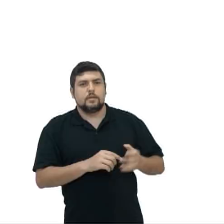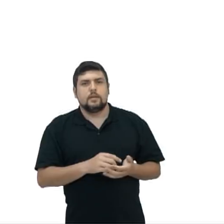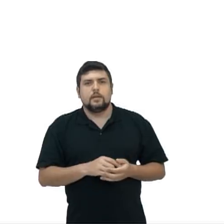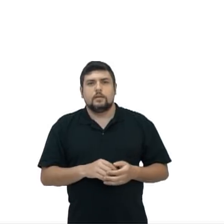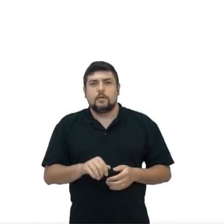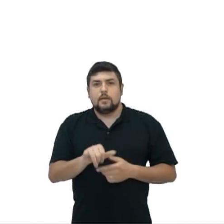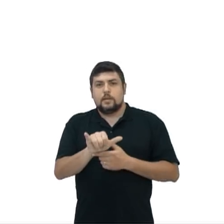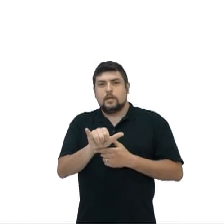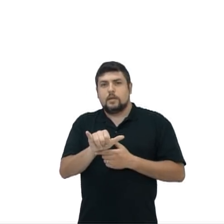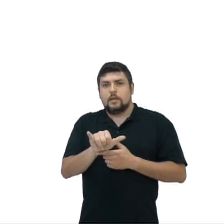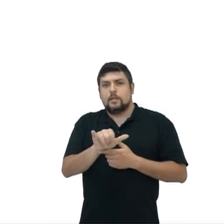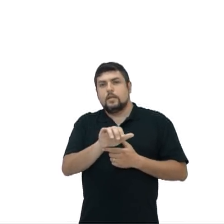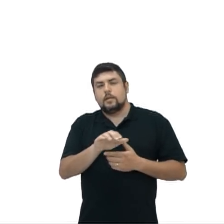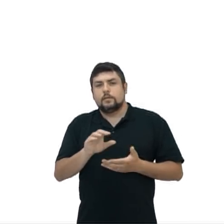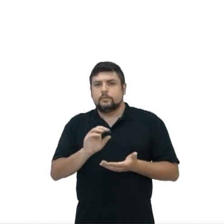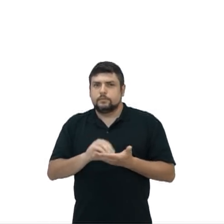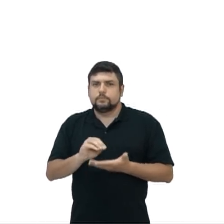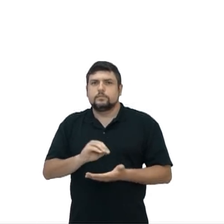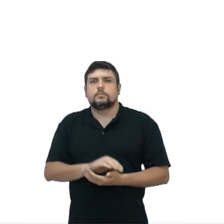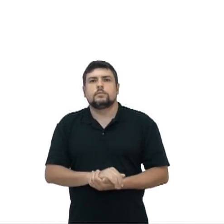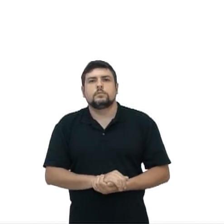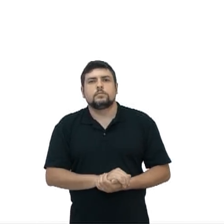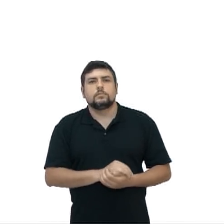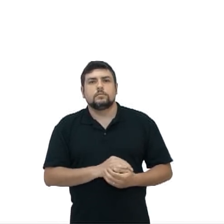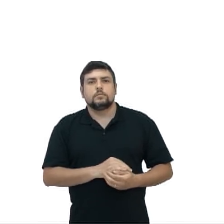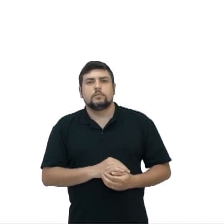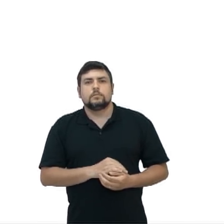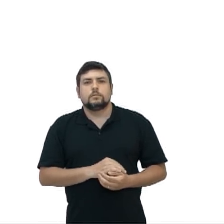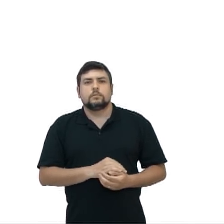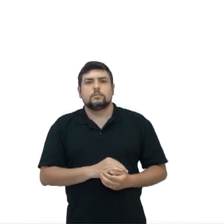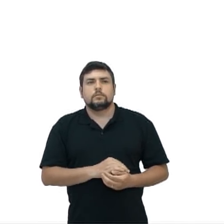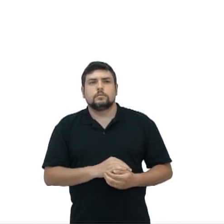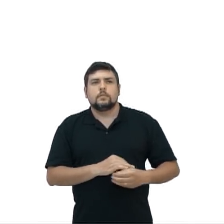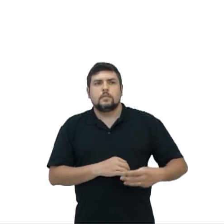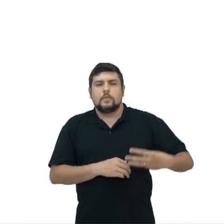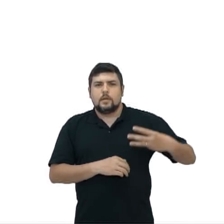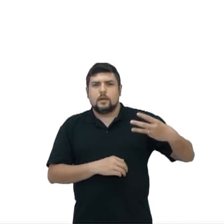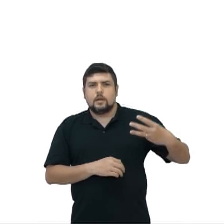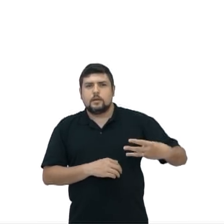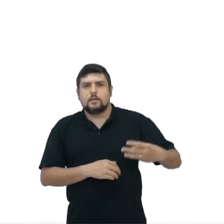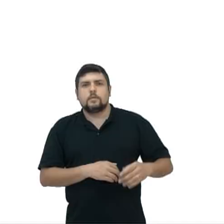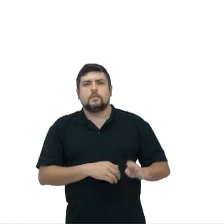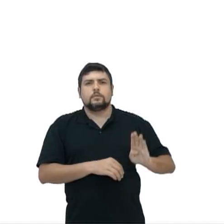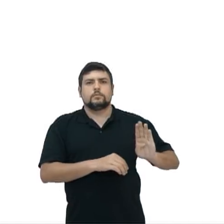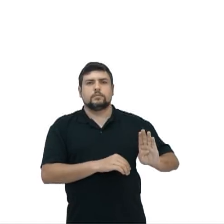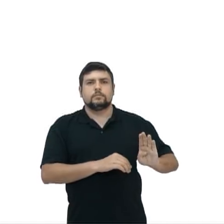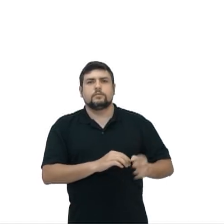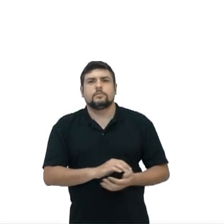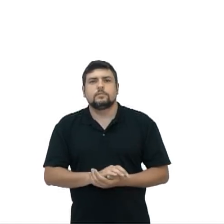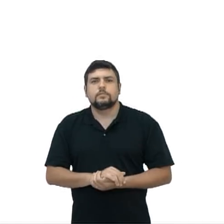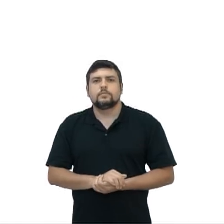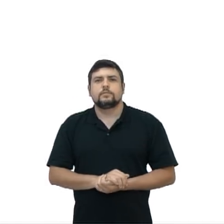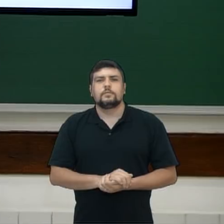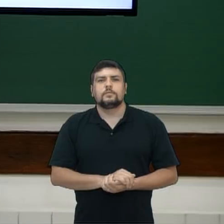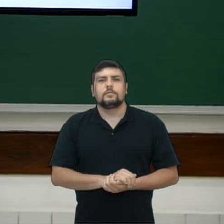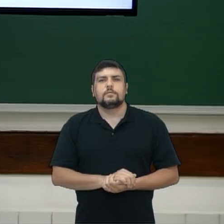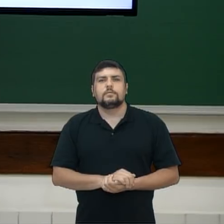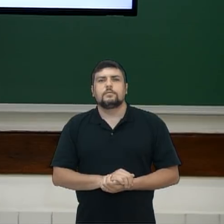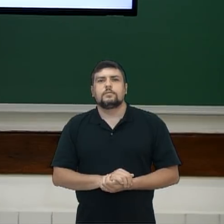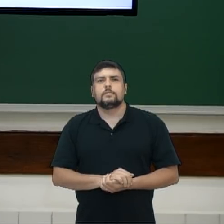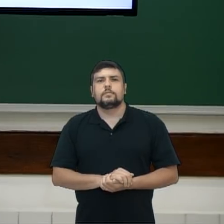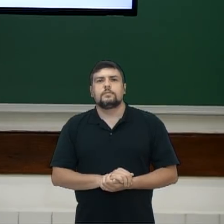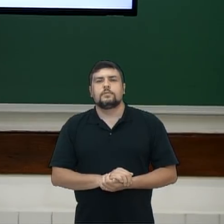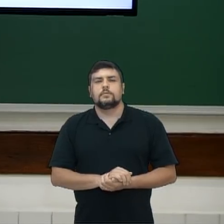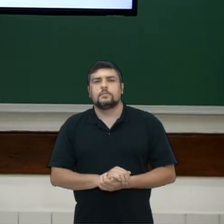meu Y. E a letra C, o número 3, sorry, garbage man. Certo? Tranquilo? Very good. Então, dá